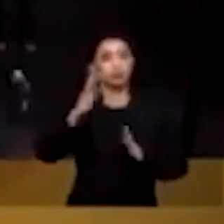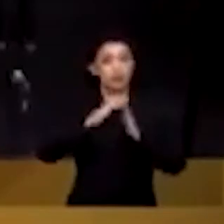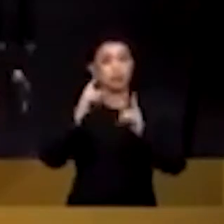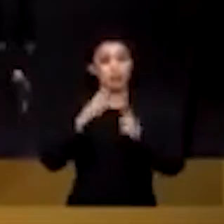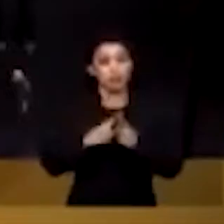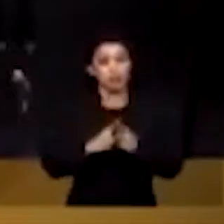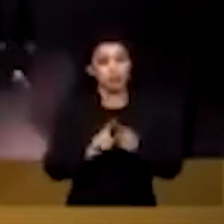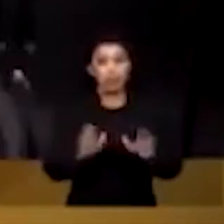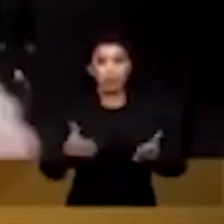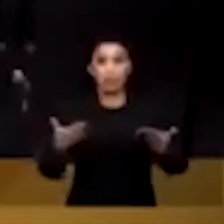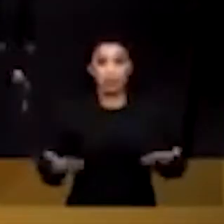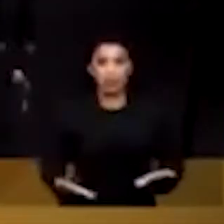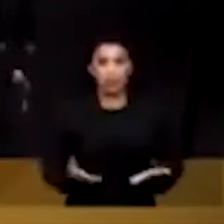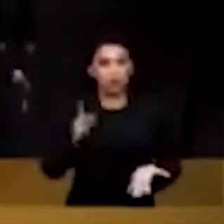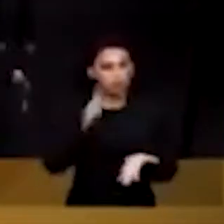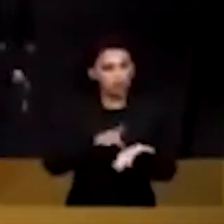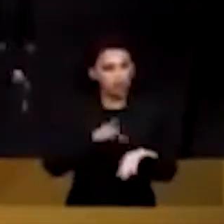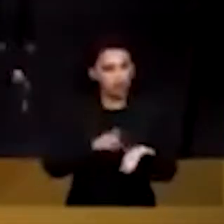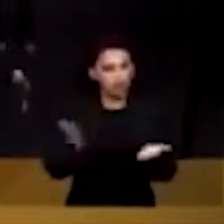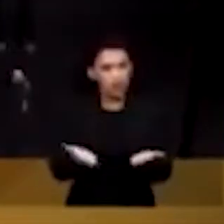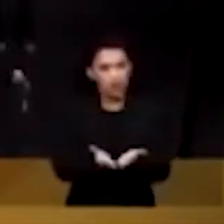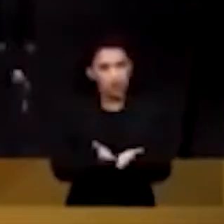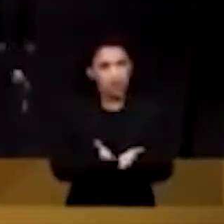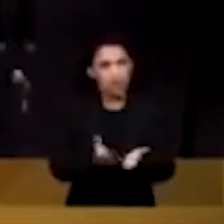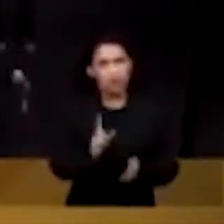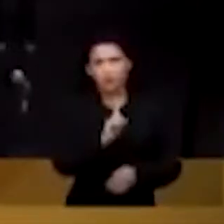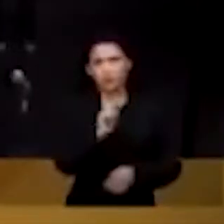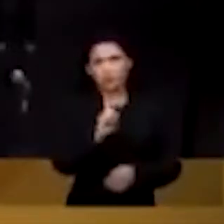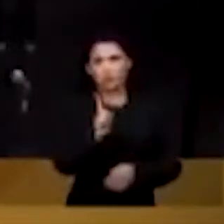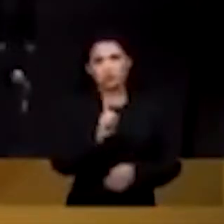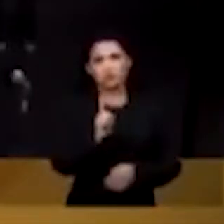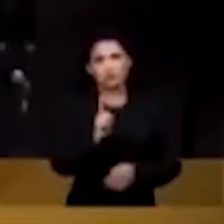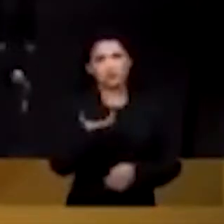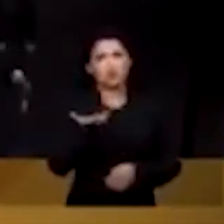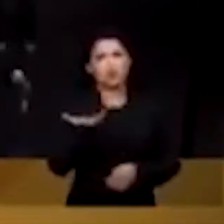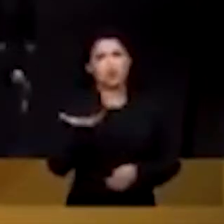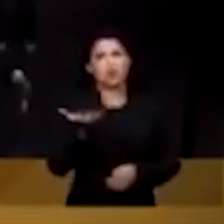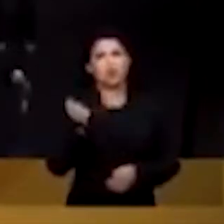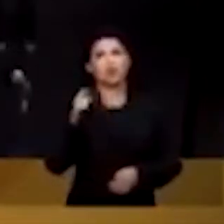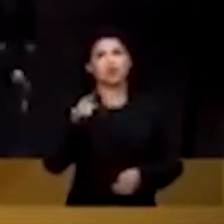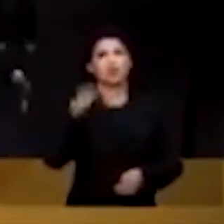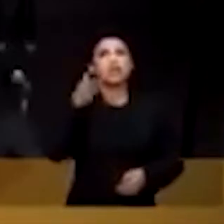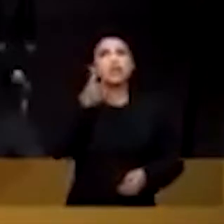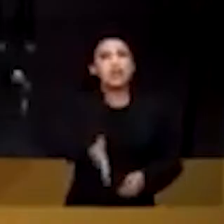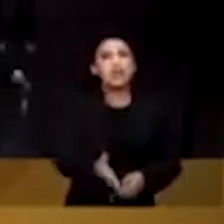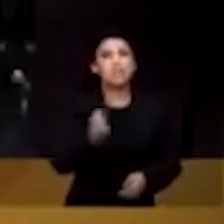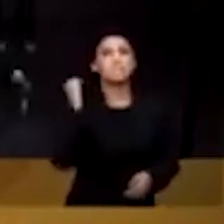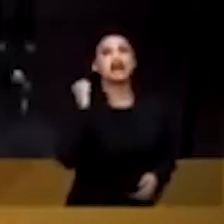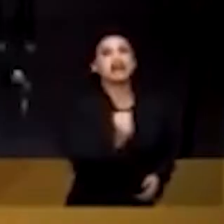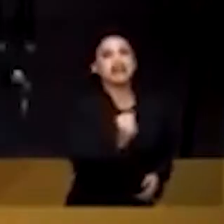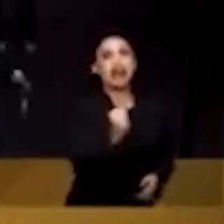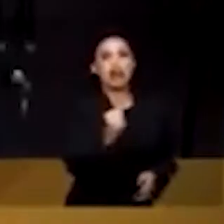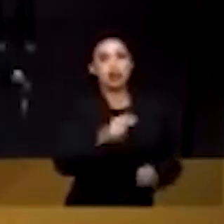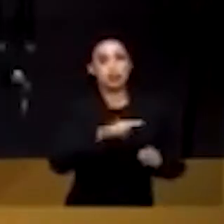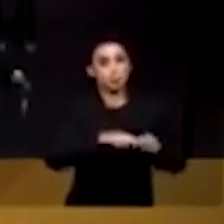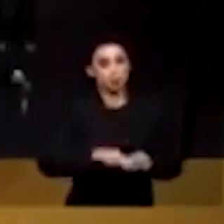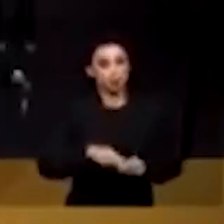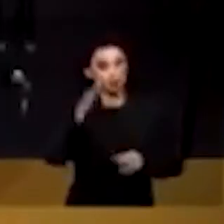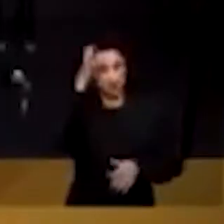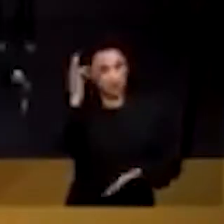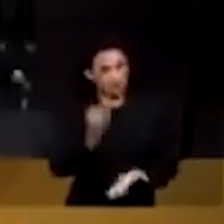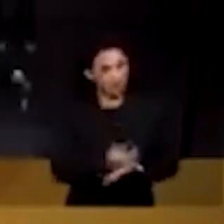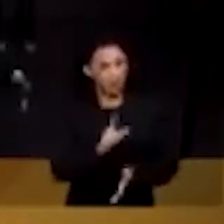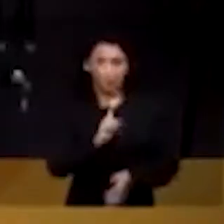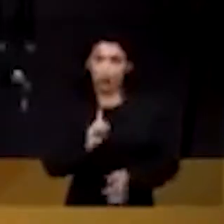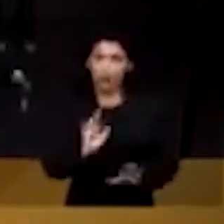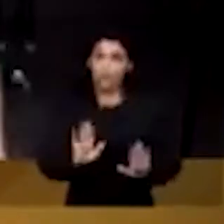estão dispostos jamais a matar por sua fé, mas estão sempre dispostos